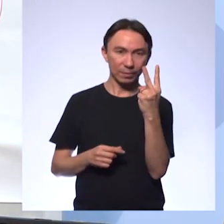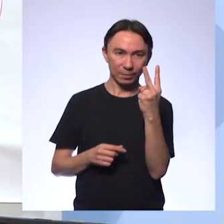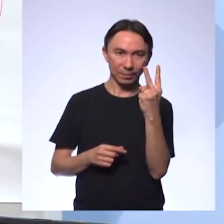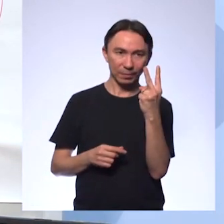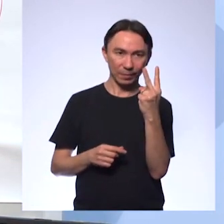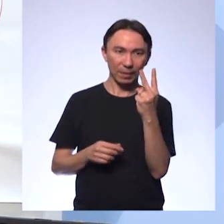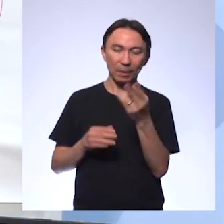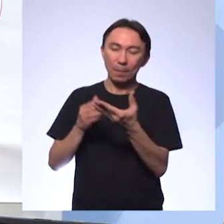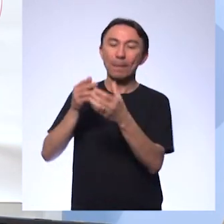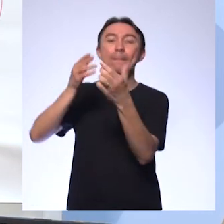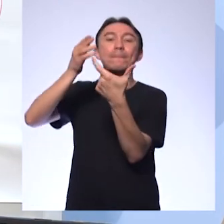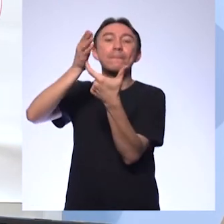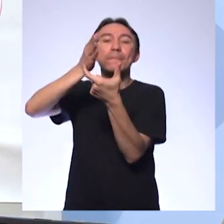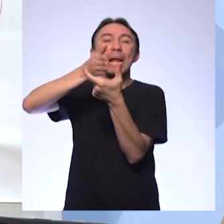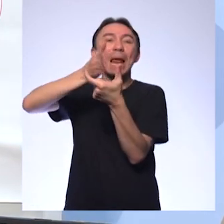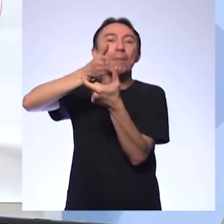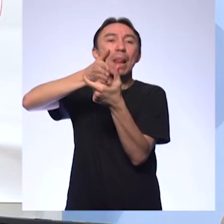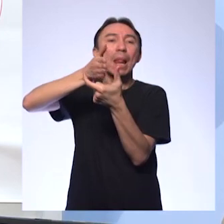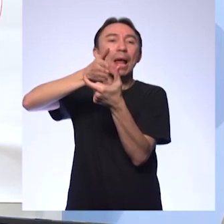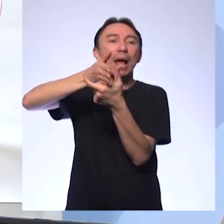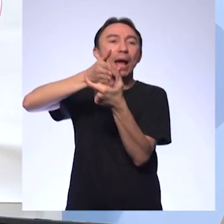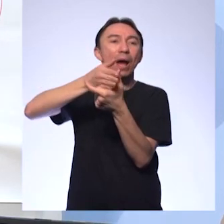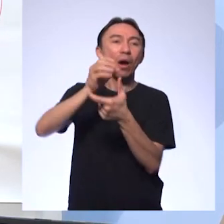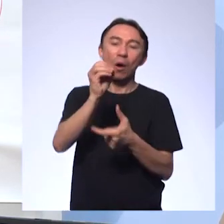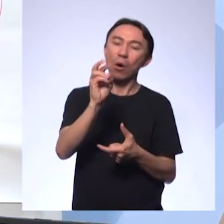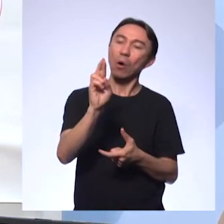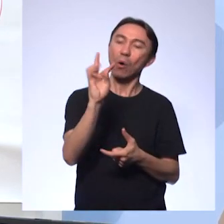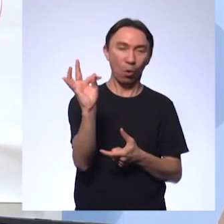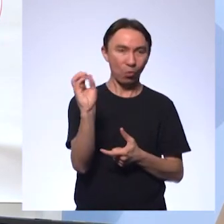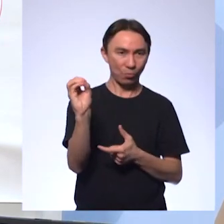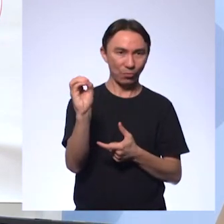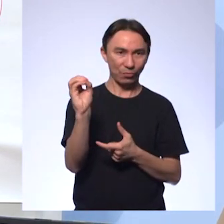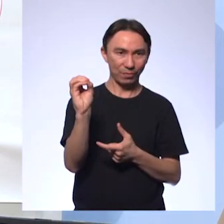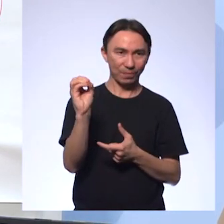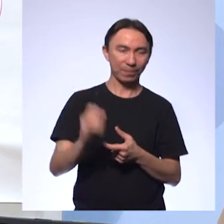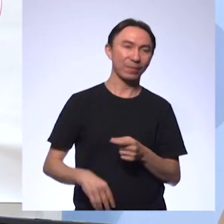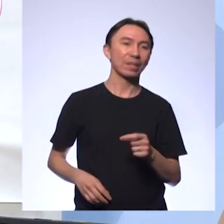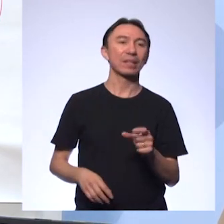orto. Aqui eu tenho 1, 3,